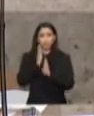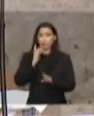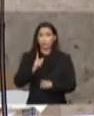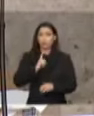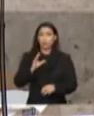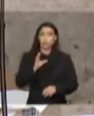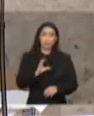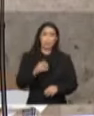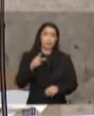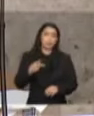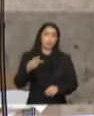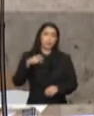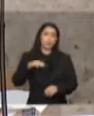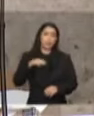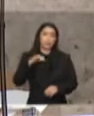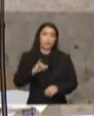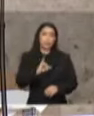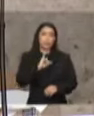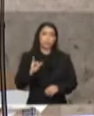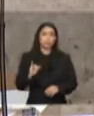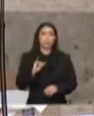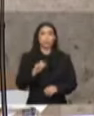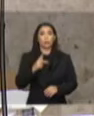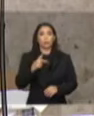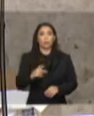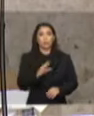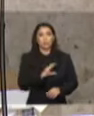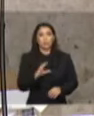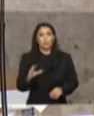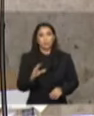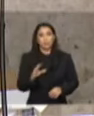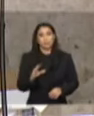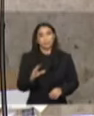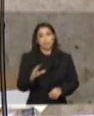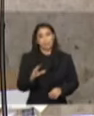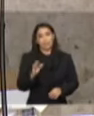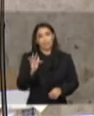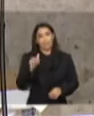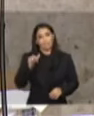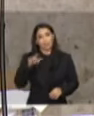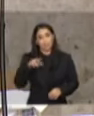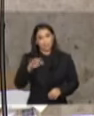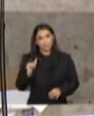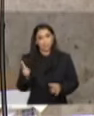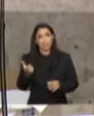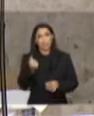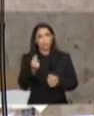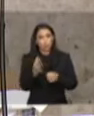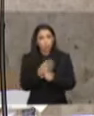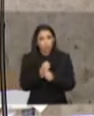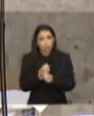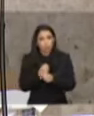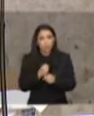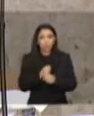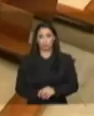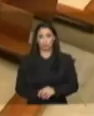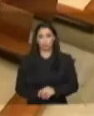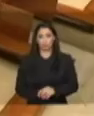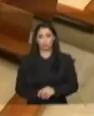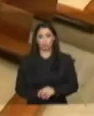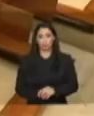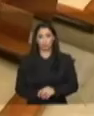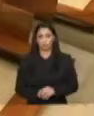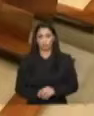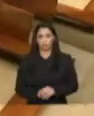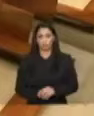na CPM do PC Farias e do orçamento rosa bebê também destacou os valores destinados